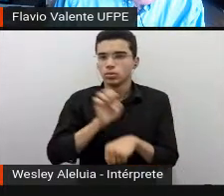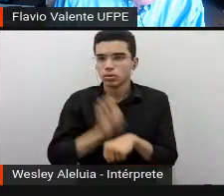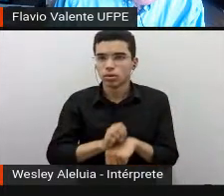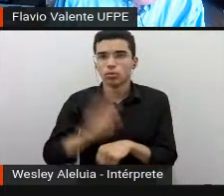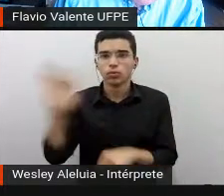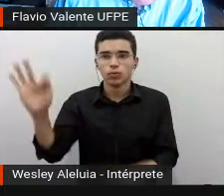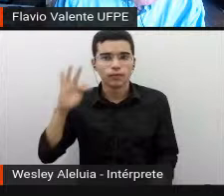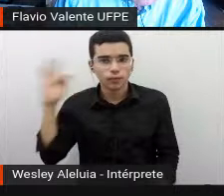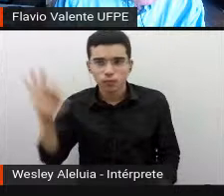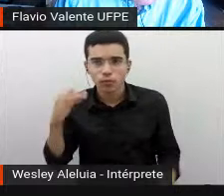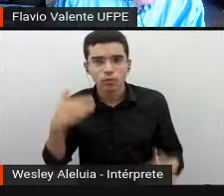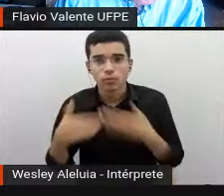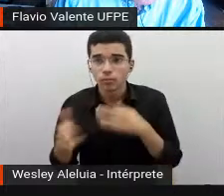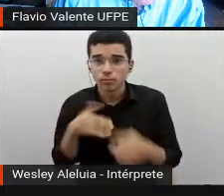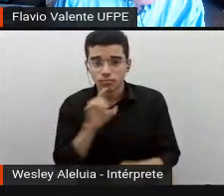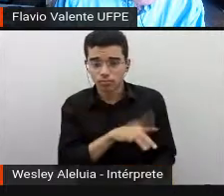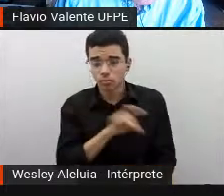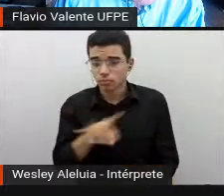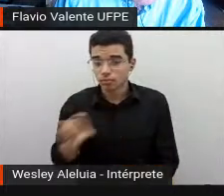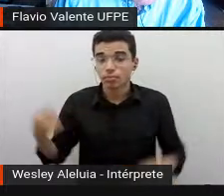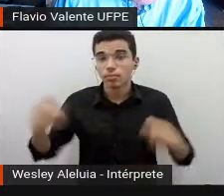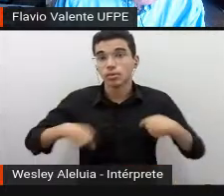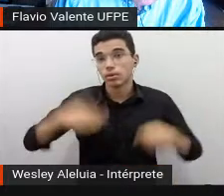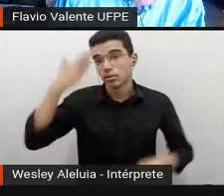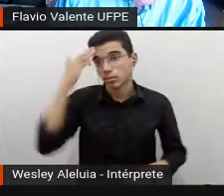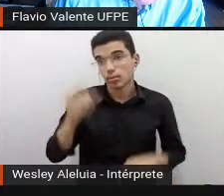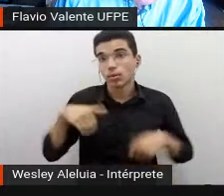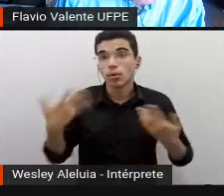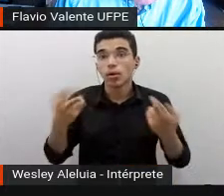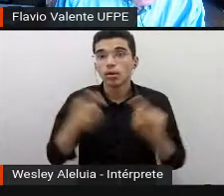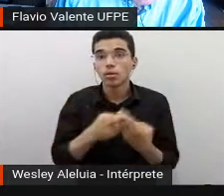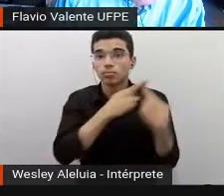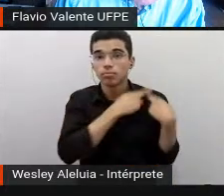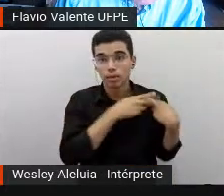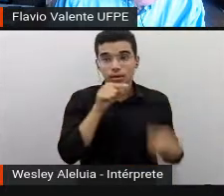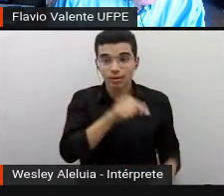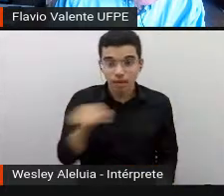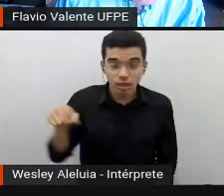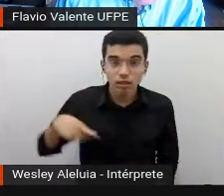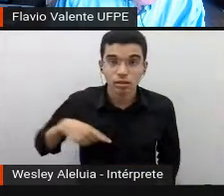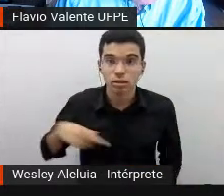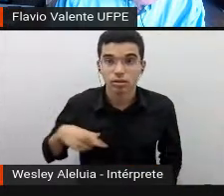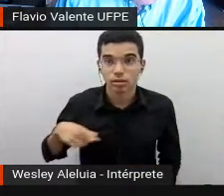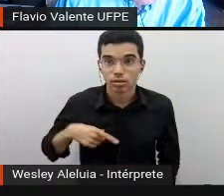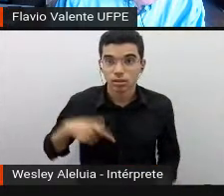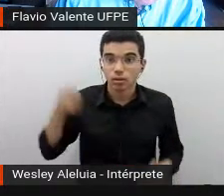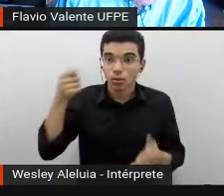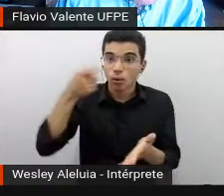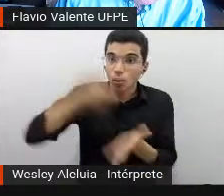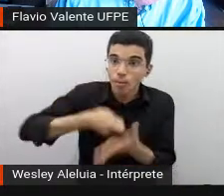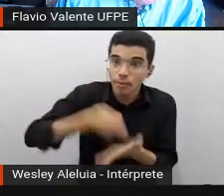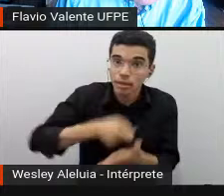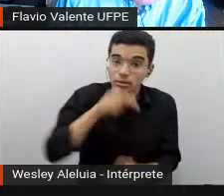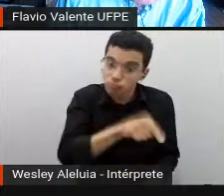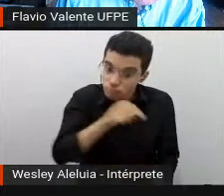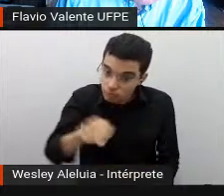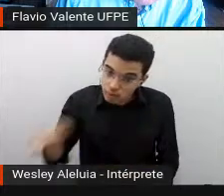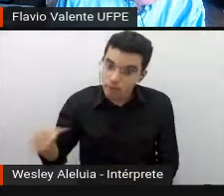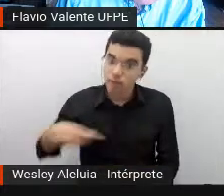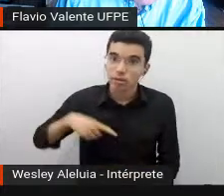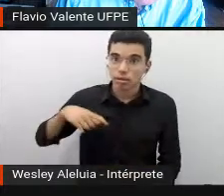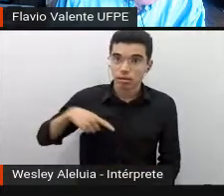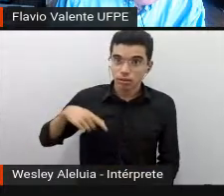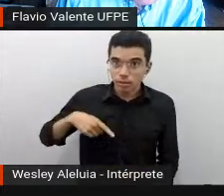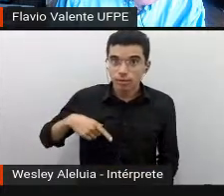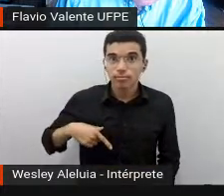que elas têm na realização do direito humano à alimentação. Se elas não sabem essa obrigação, elas não podem cumprir